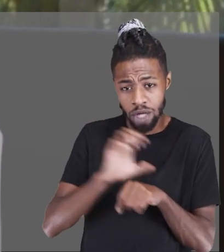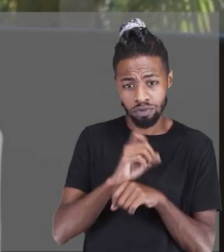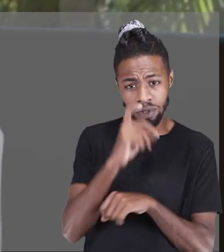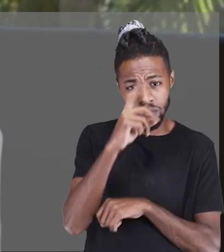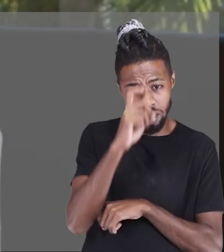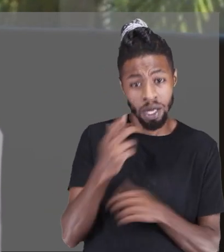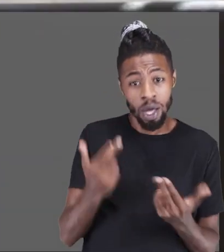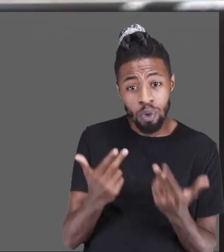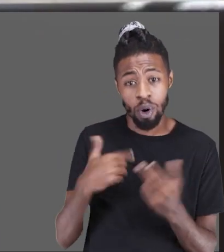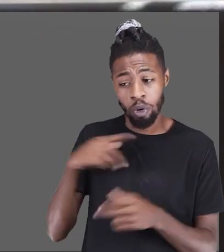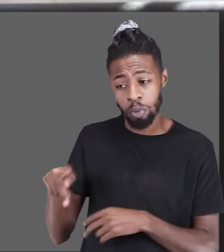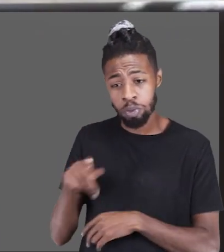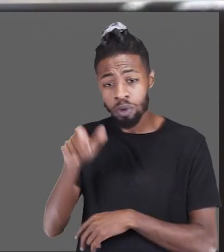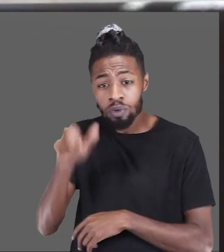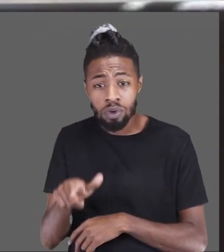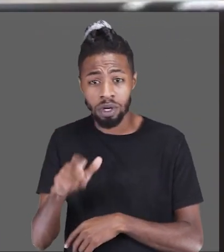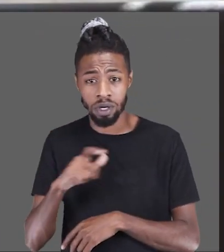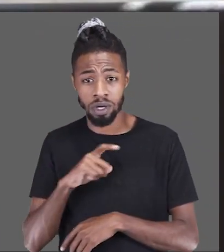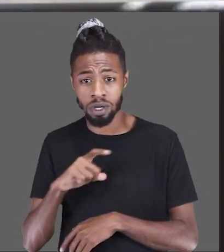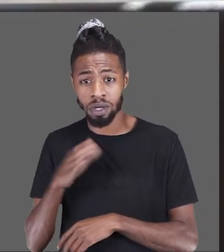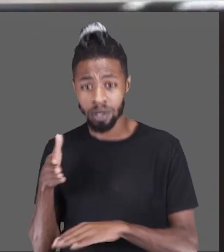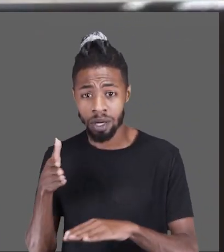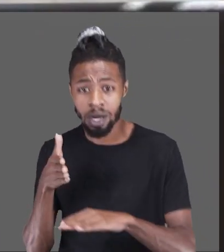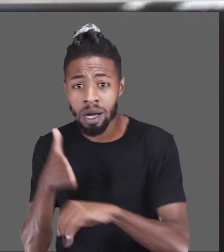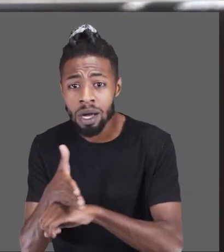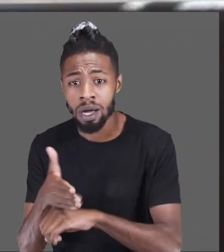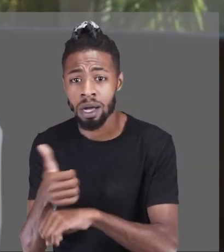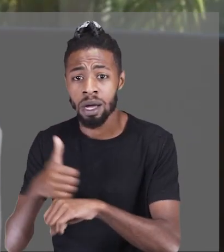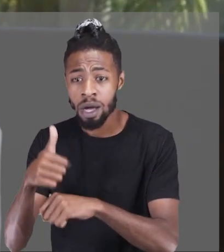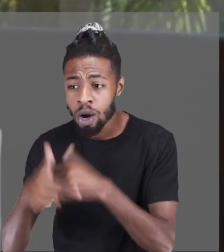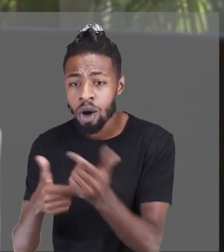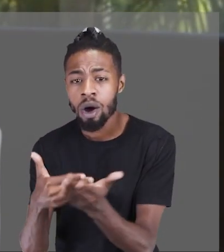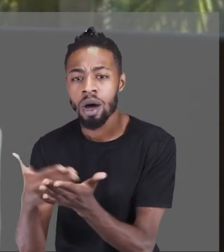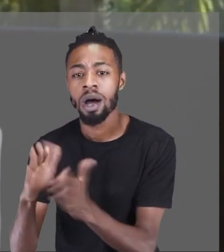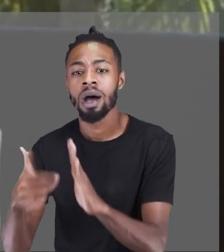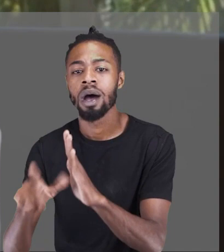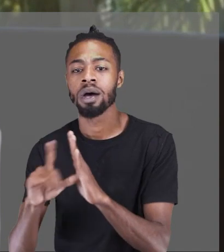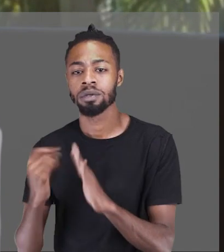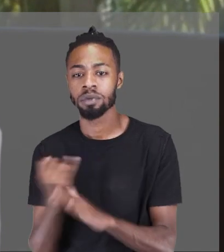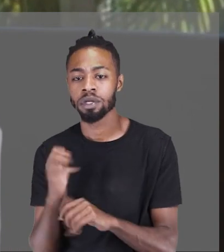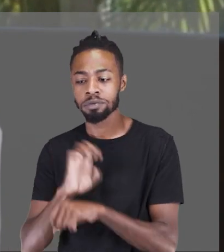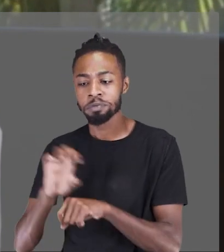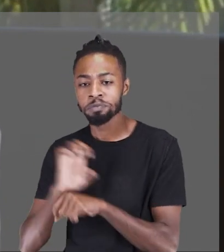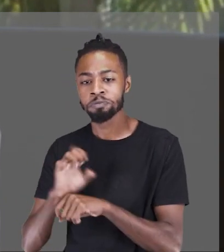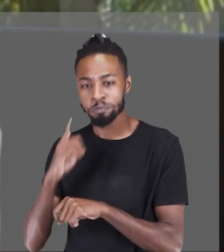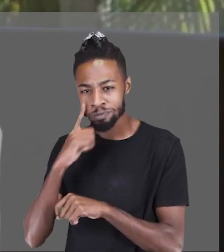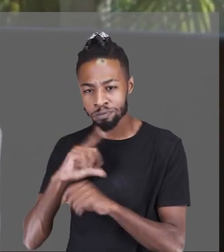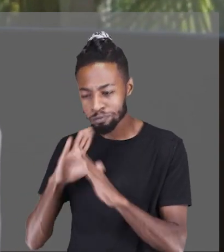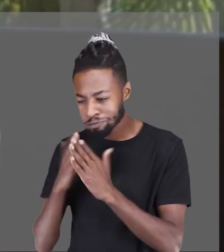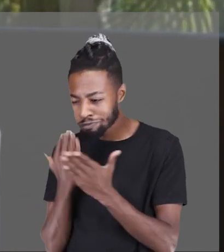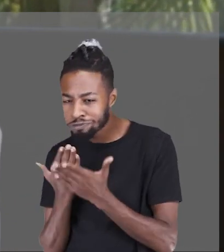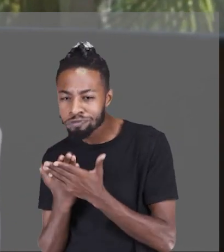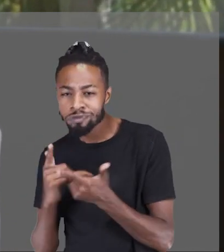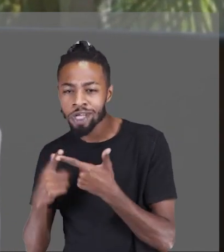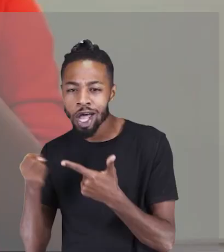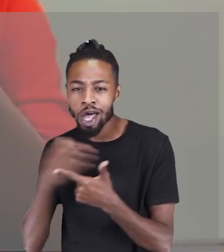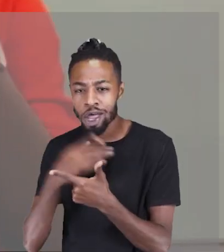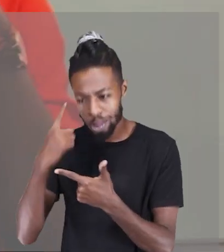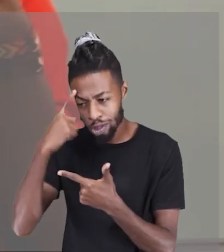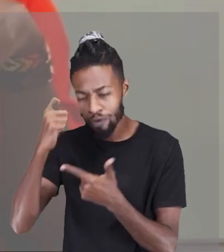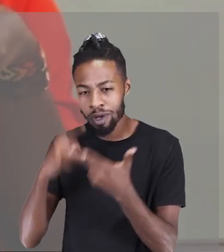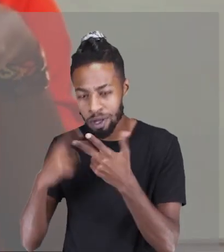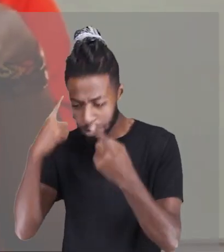professor que não passou por uma residência pedagógica acompanhado por professores experientes, inovadores,